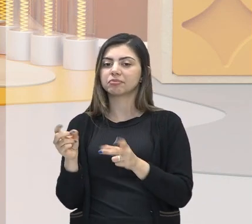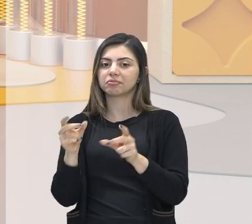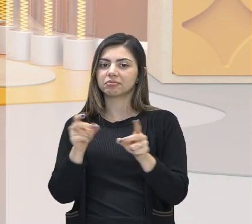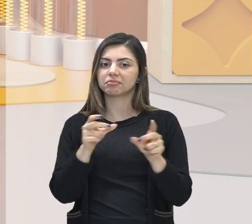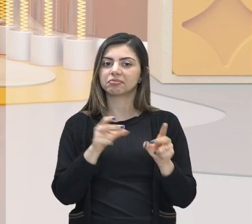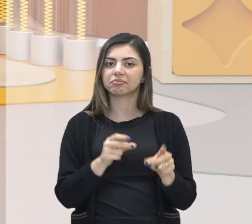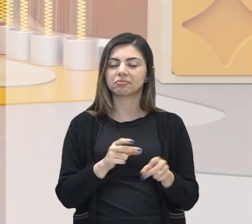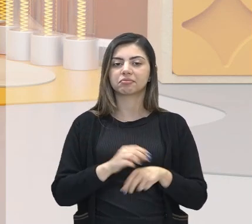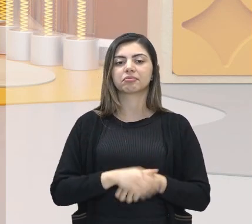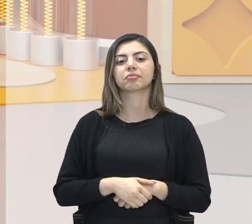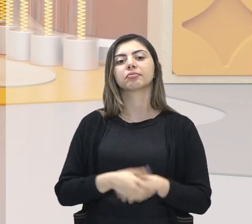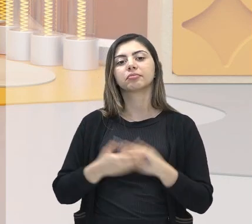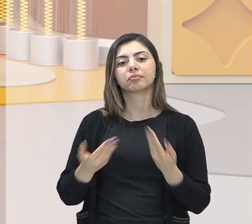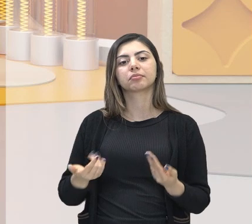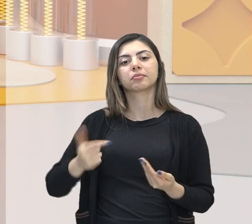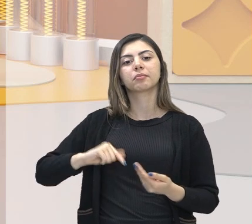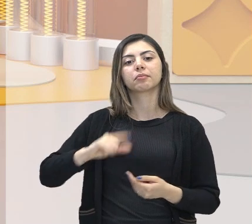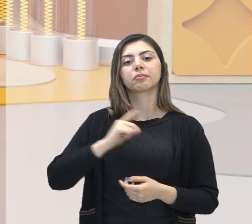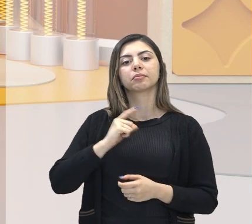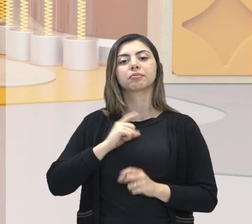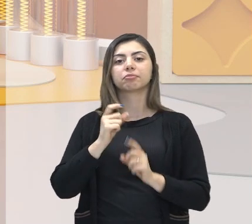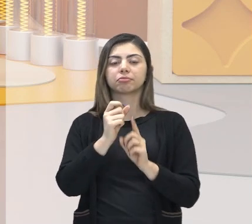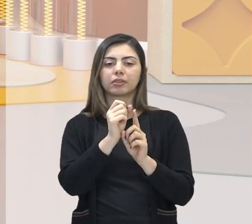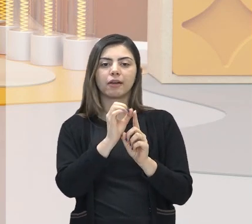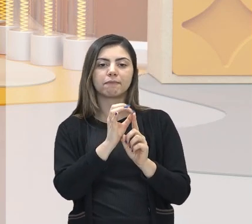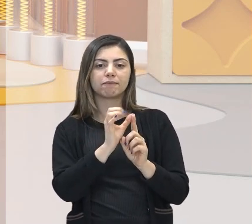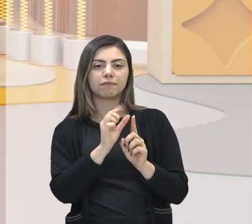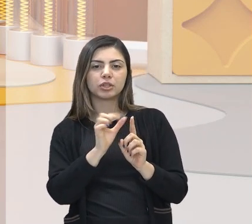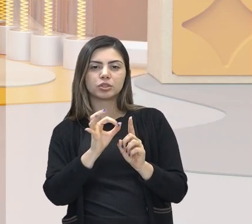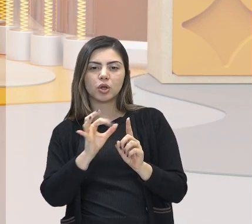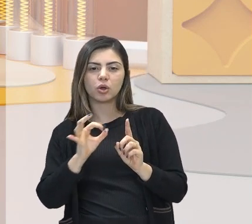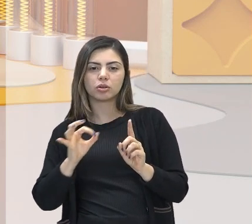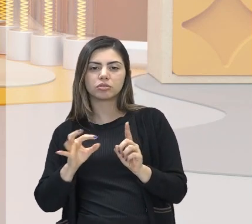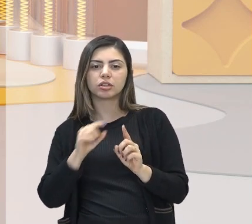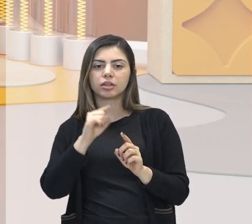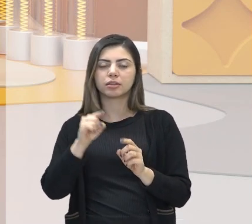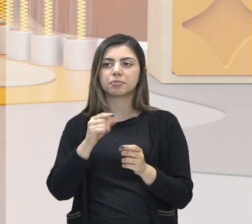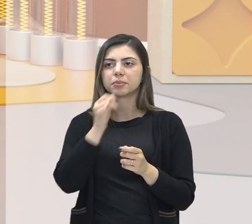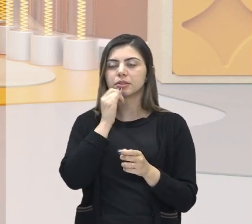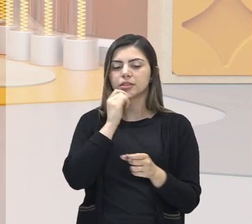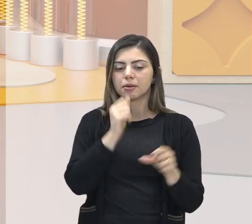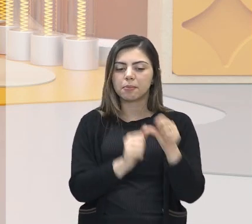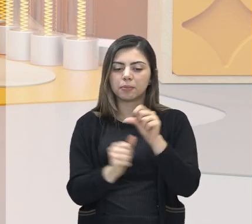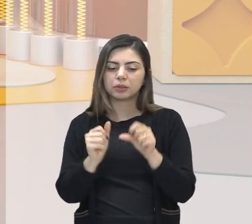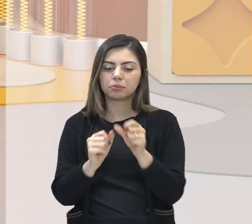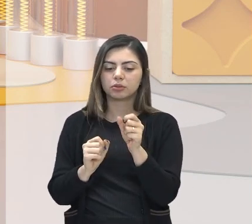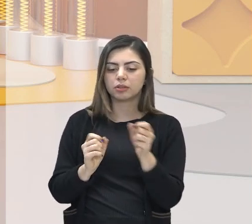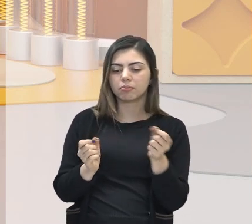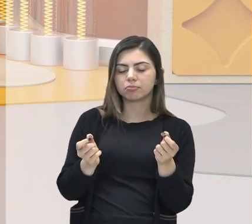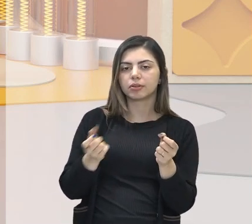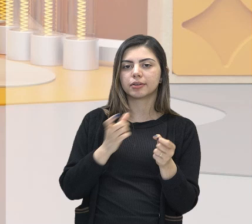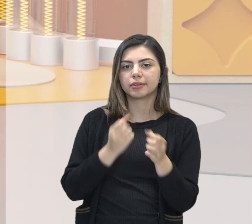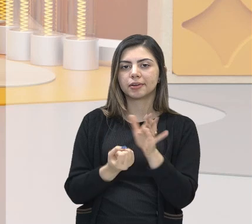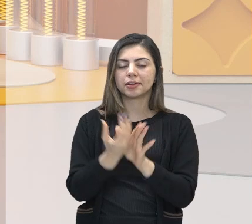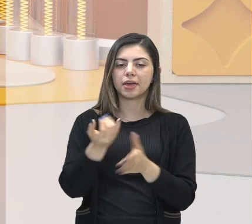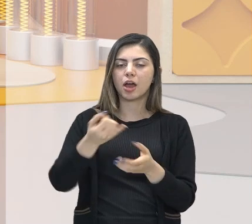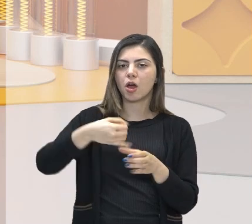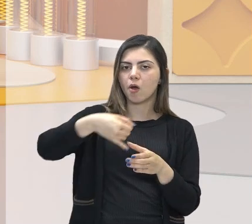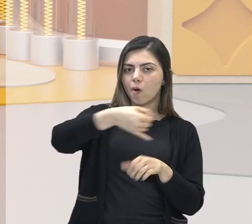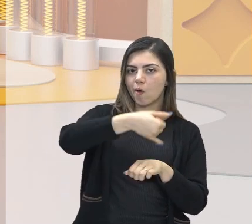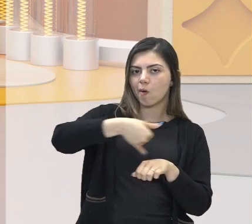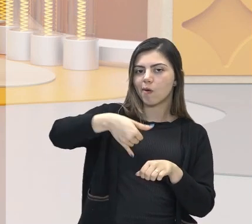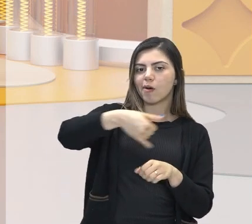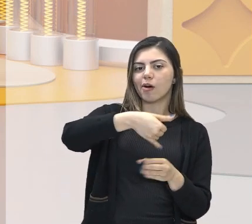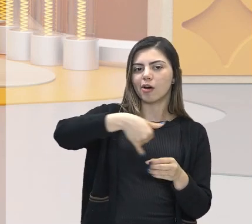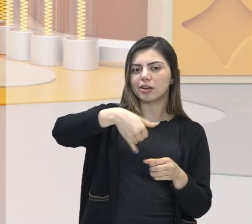né? Os derivados de soja, que são muito importantes também, né? O óleo, por exemplo, o óleo de soja que é consumido também, a Argentina produz.